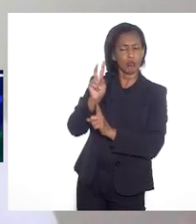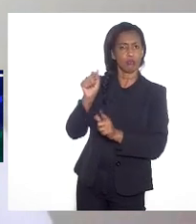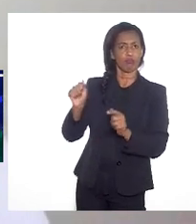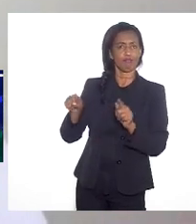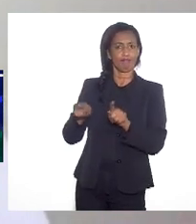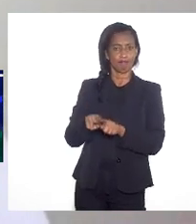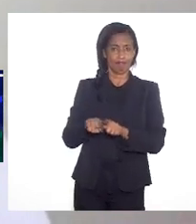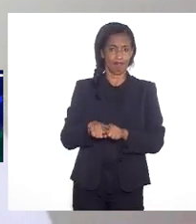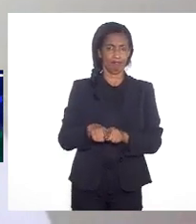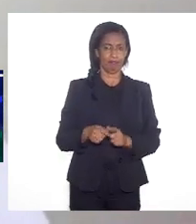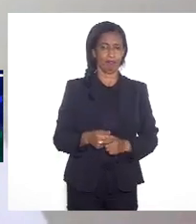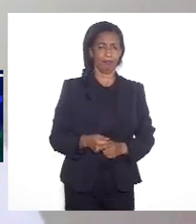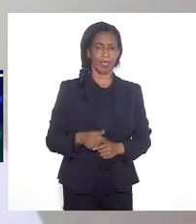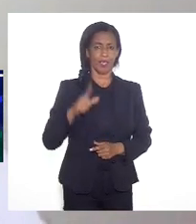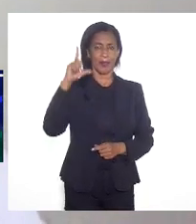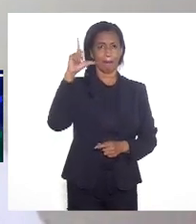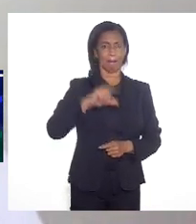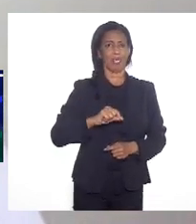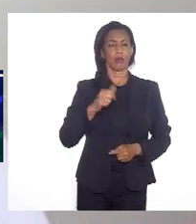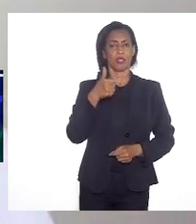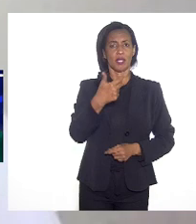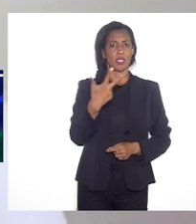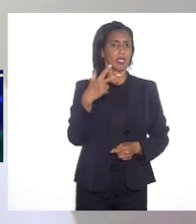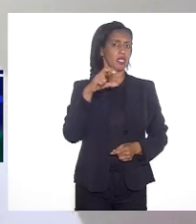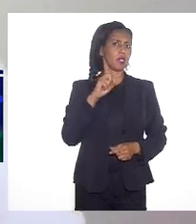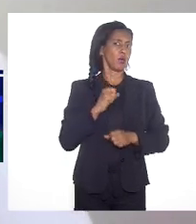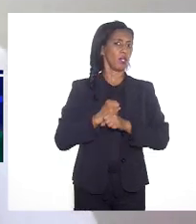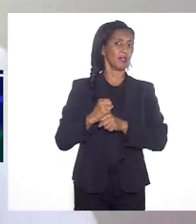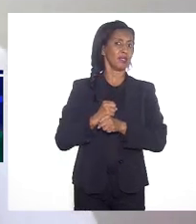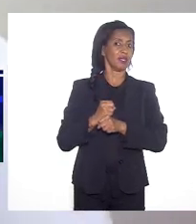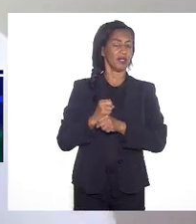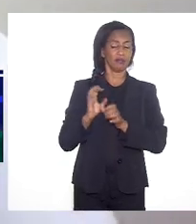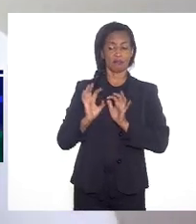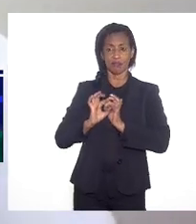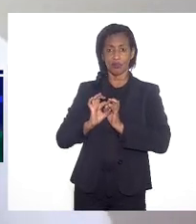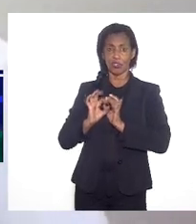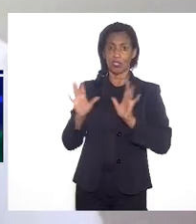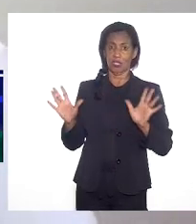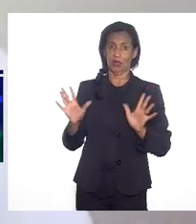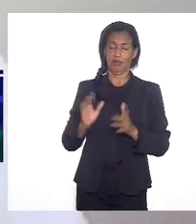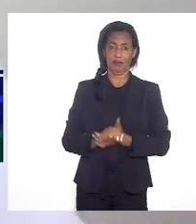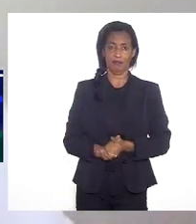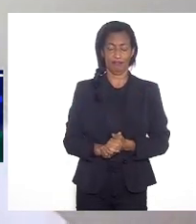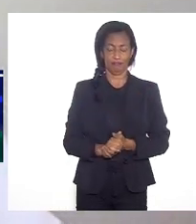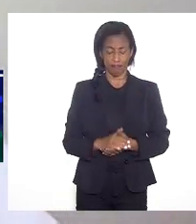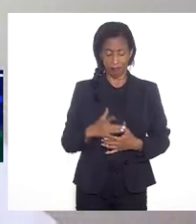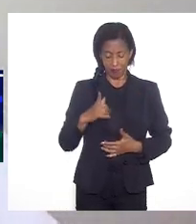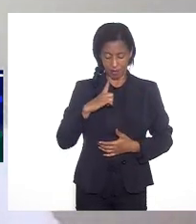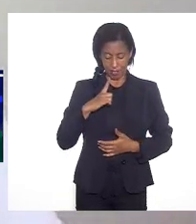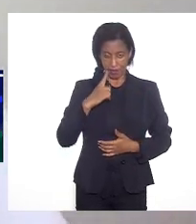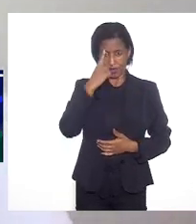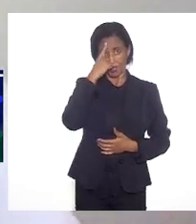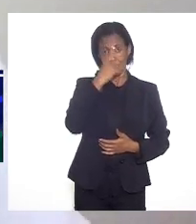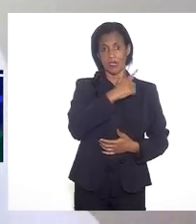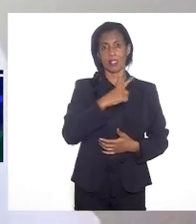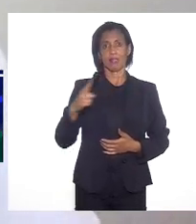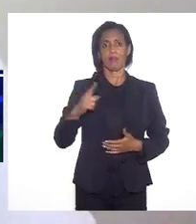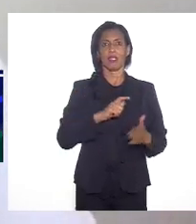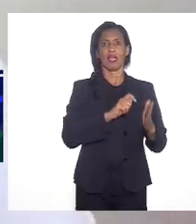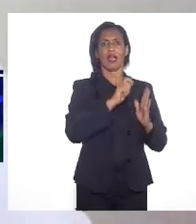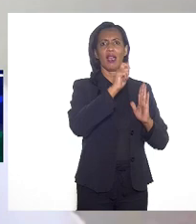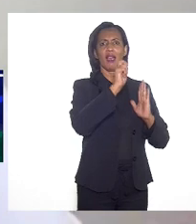São menos de 150 anos de trabalho livre. A gente teve essa semana a